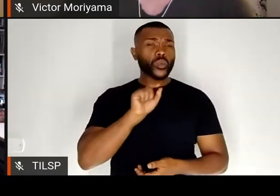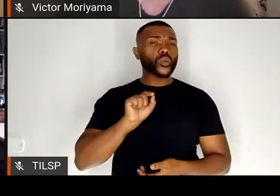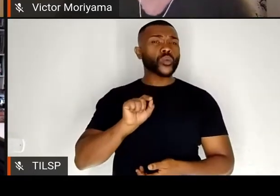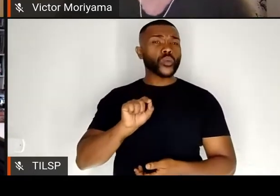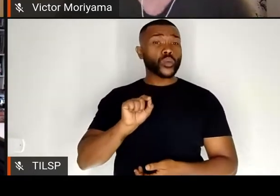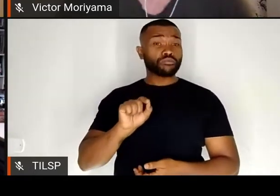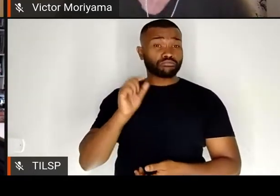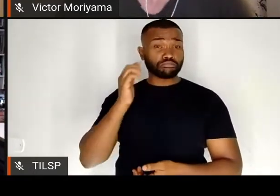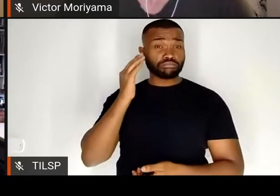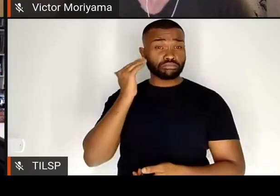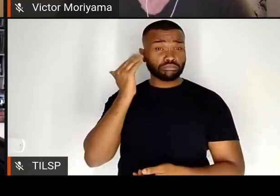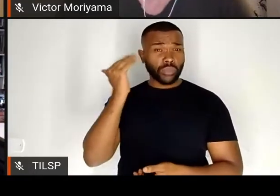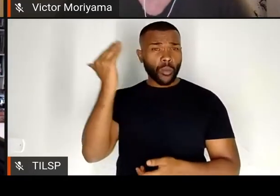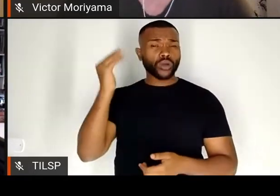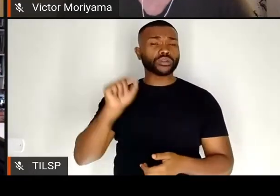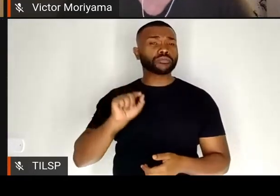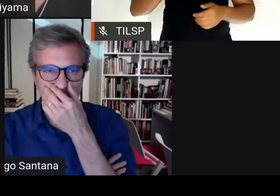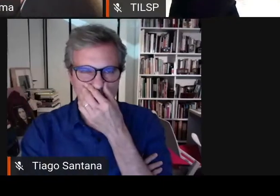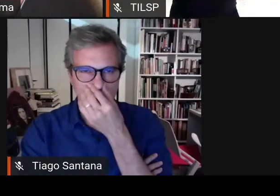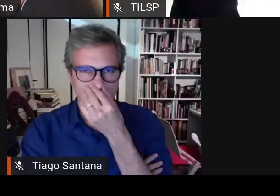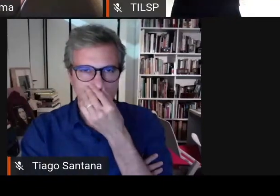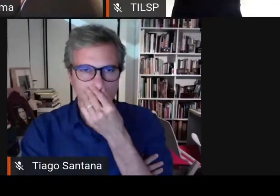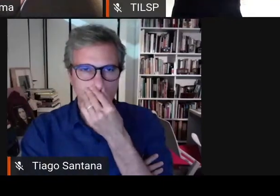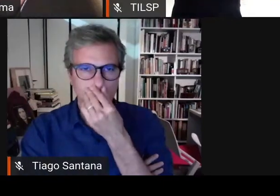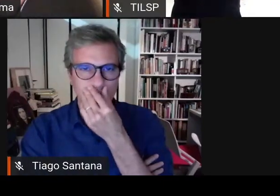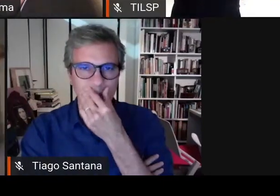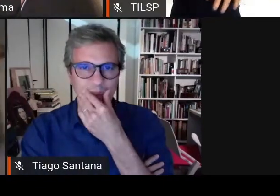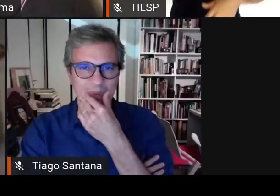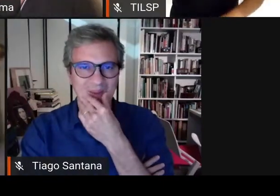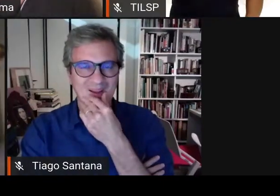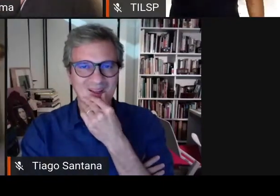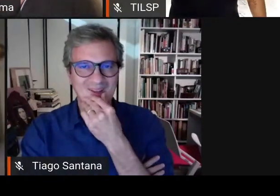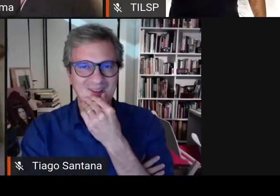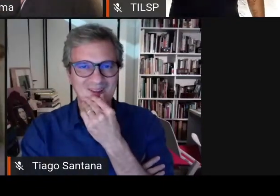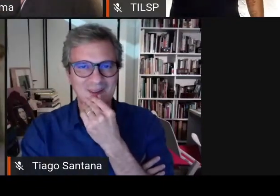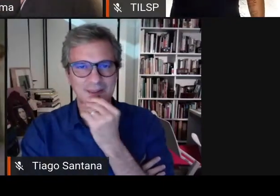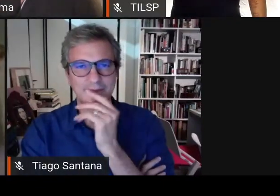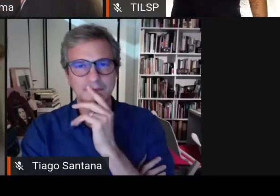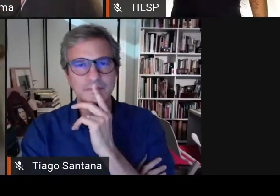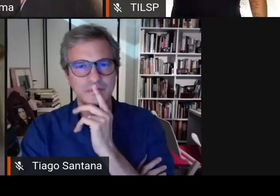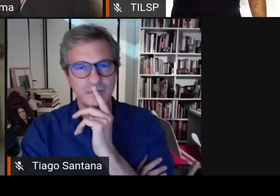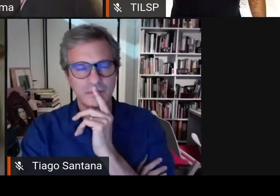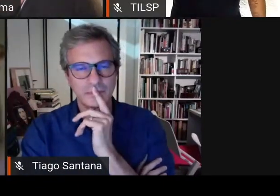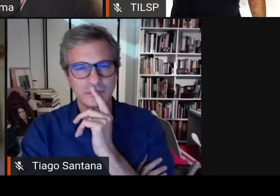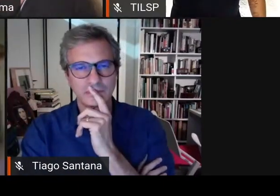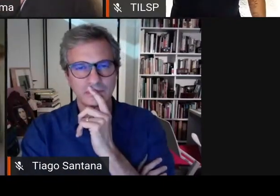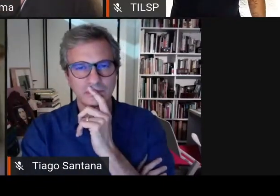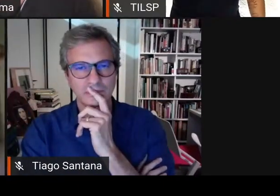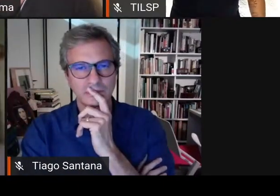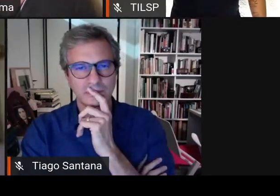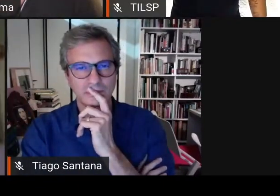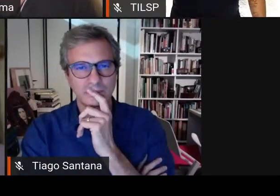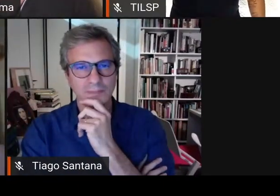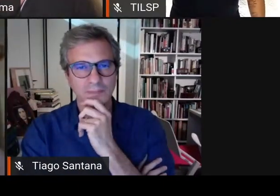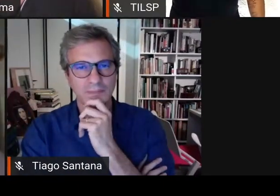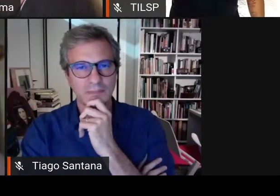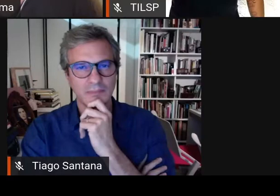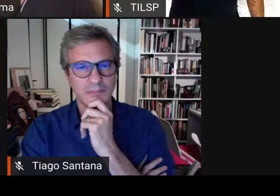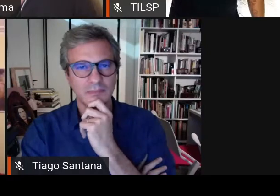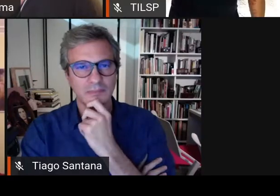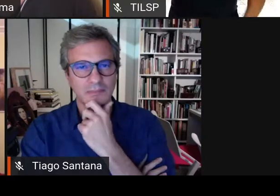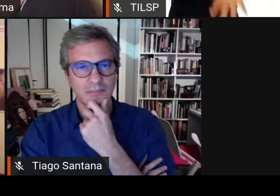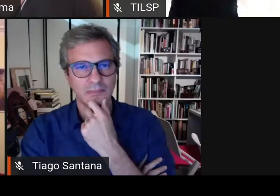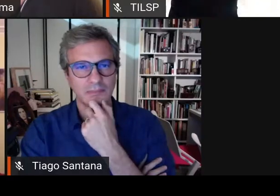dos grandes comícios, né, do Hitler, por exemplo. Então, são aquelas massas de pessoas, todas